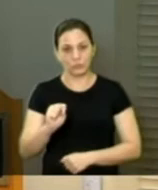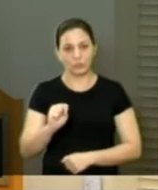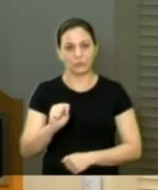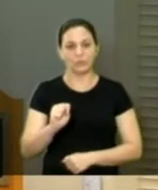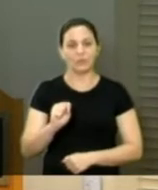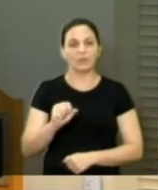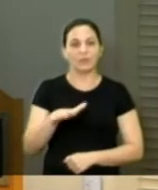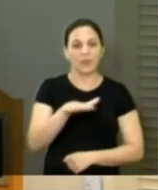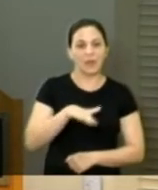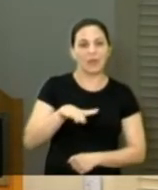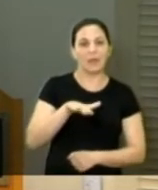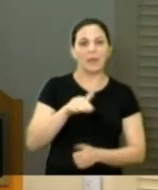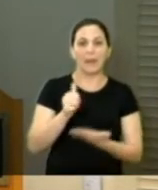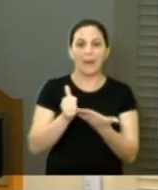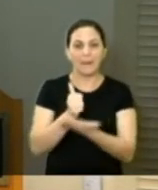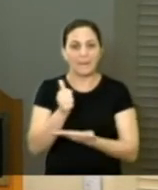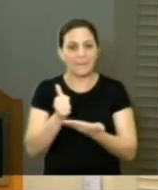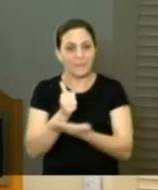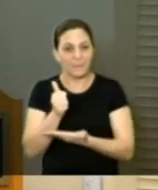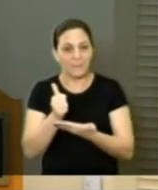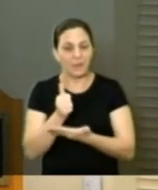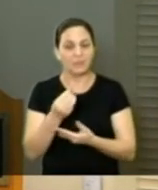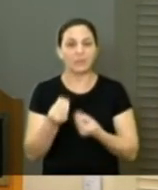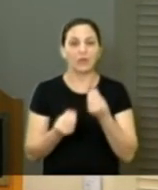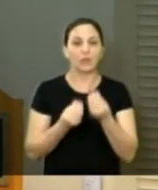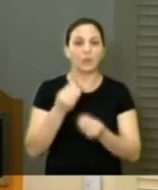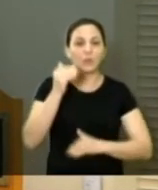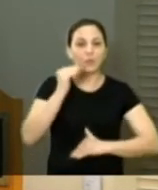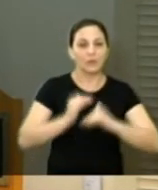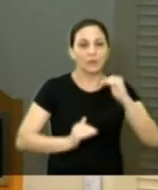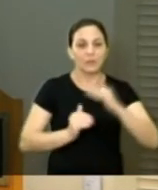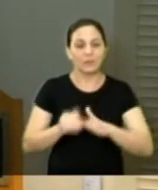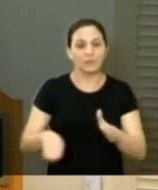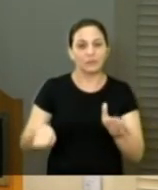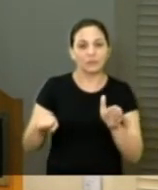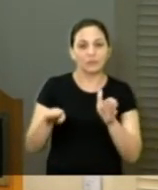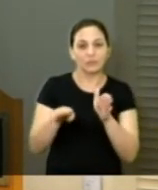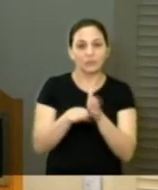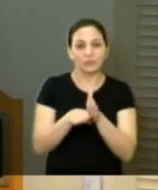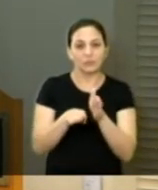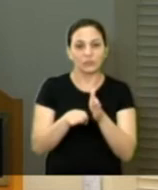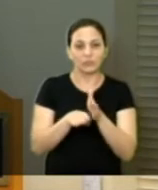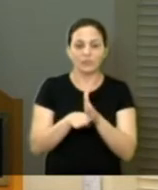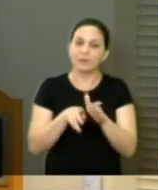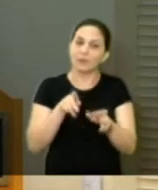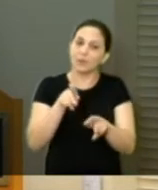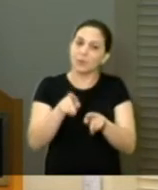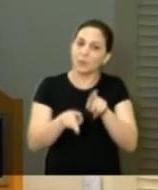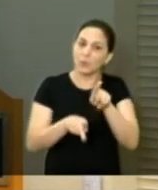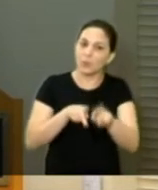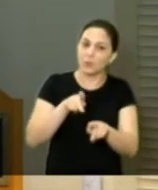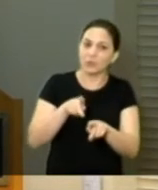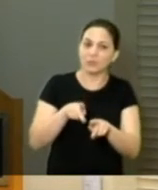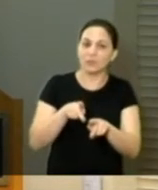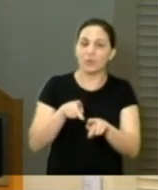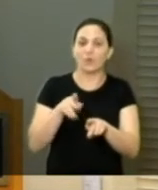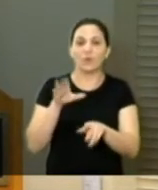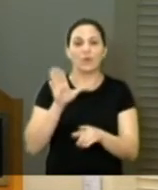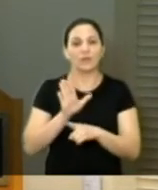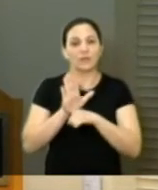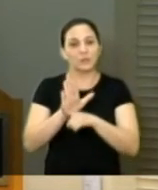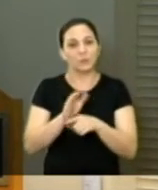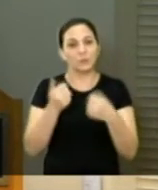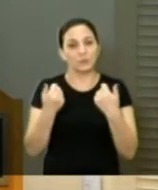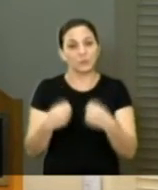rede básica, né? Até como funciona a chegada da população no pronto atendimento e quando